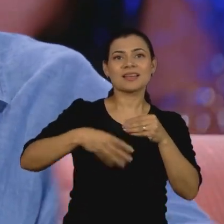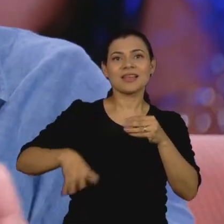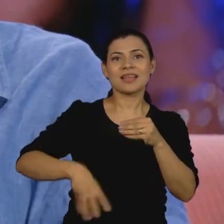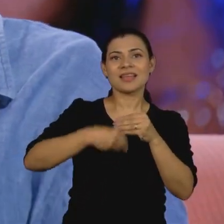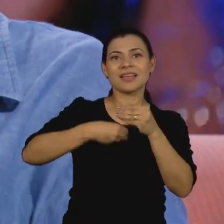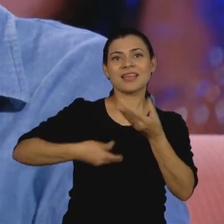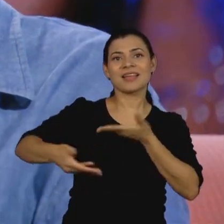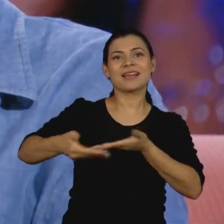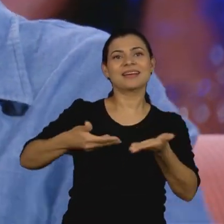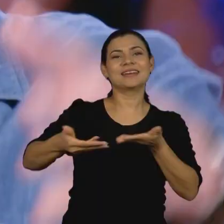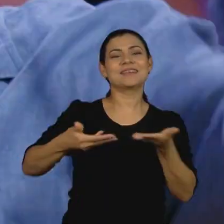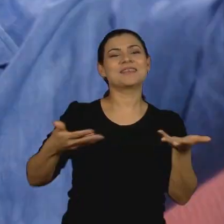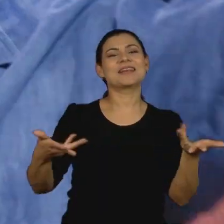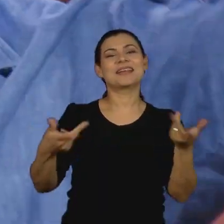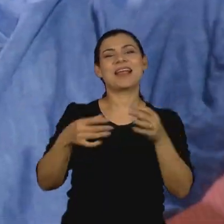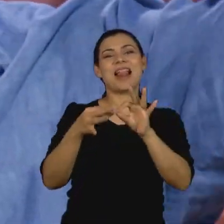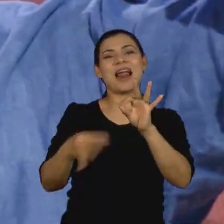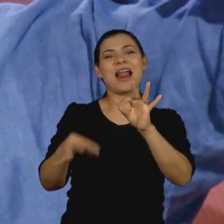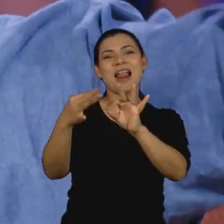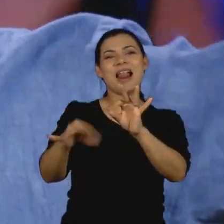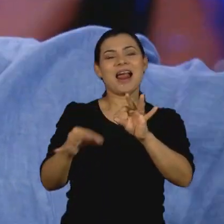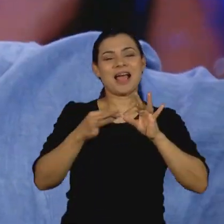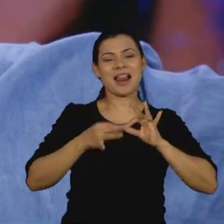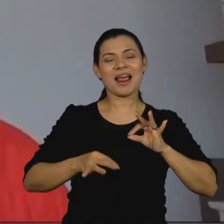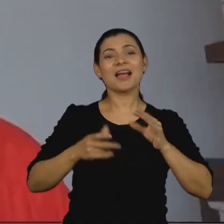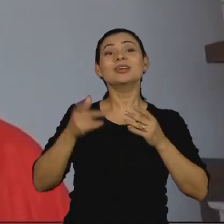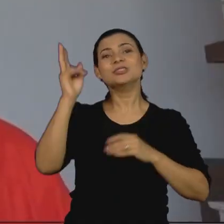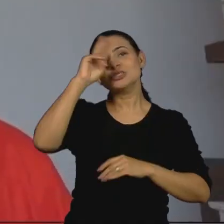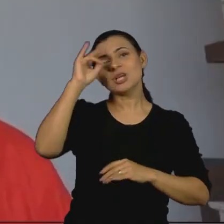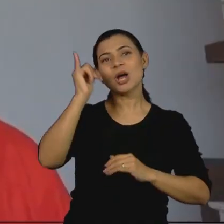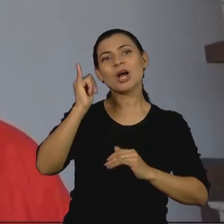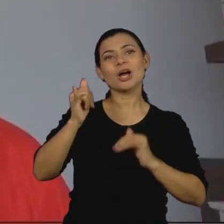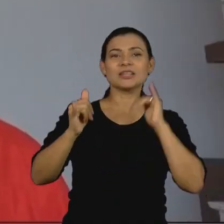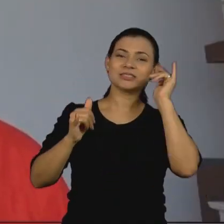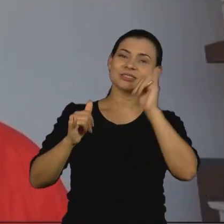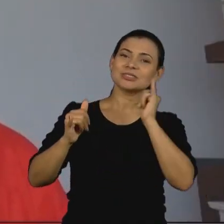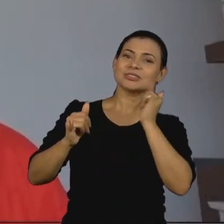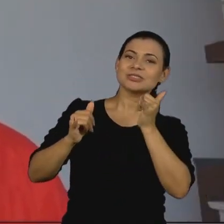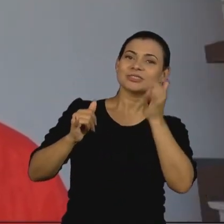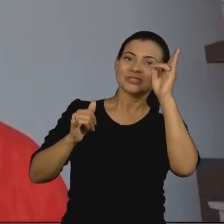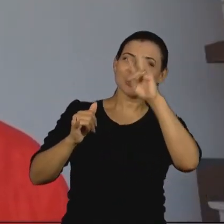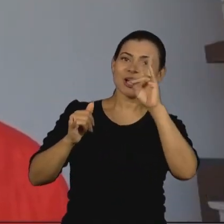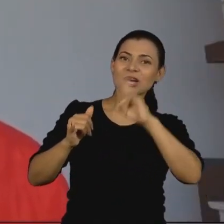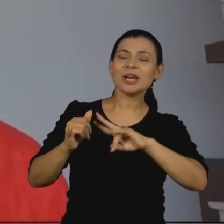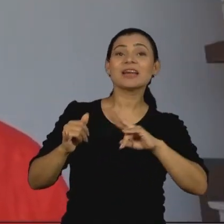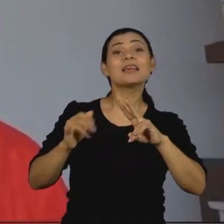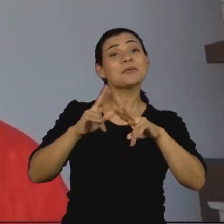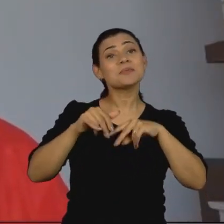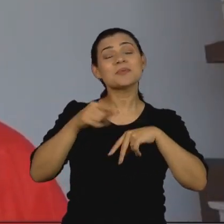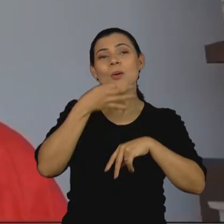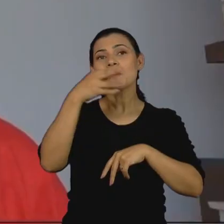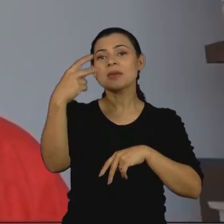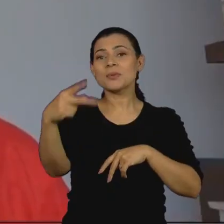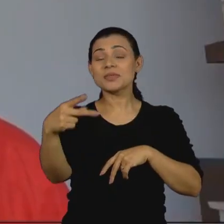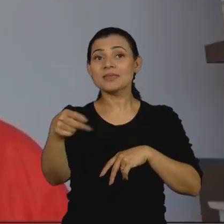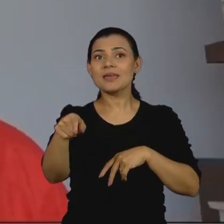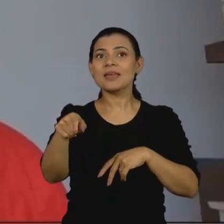vazio, falando bastante, né? Contando histórias. Me identifico muito com a visão de